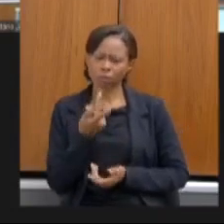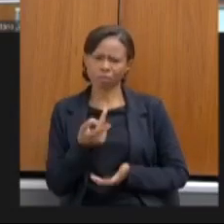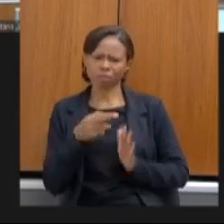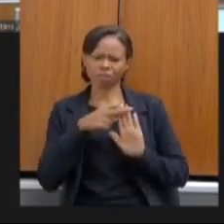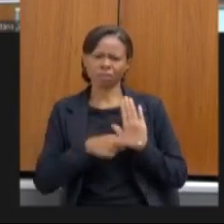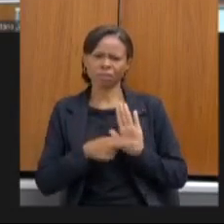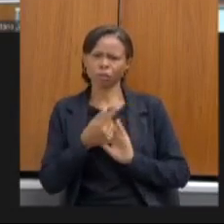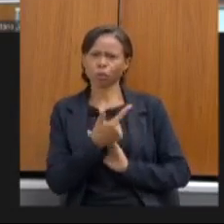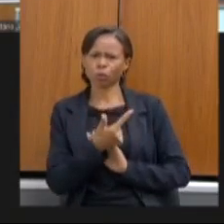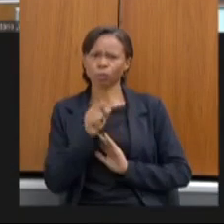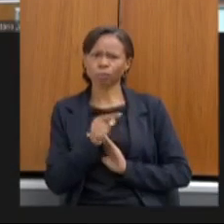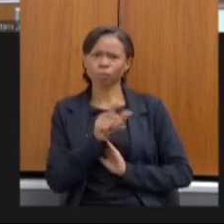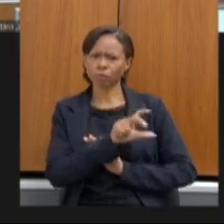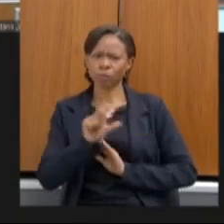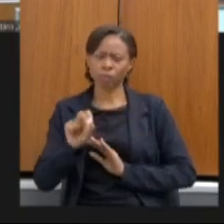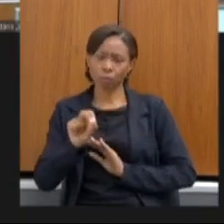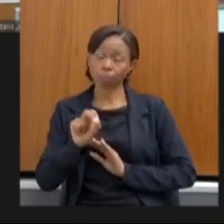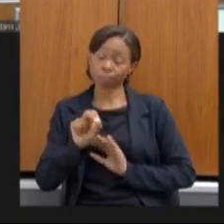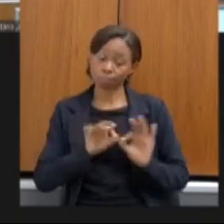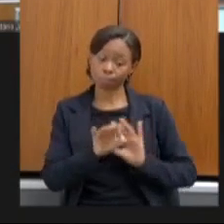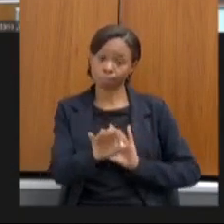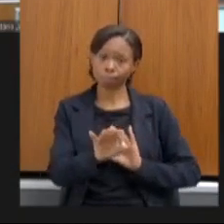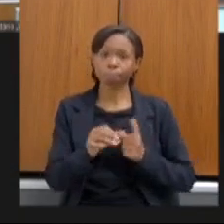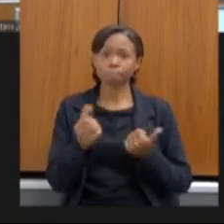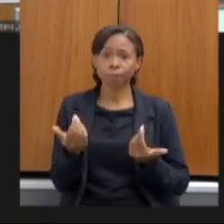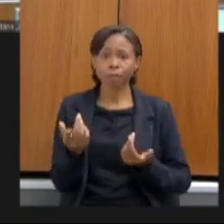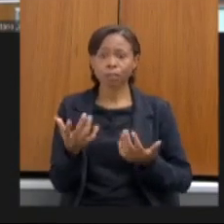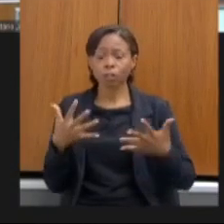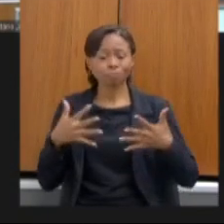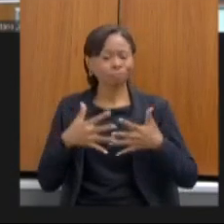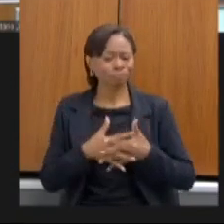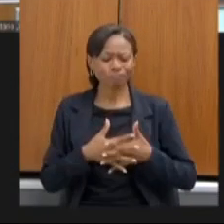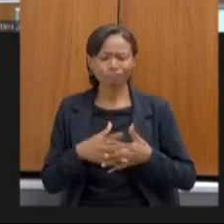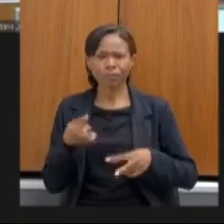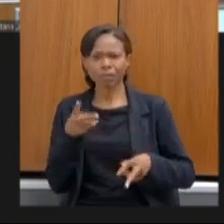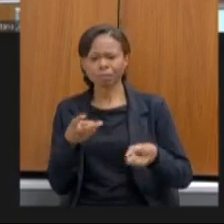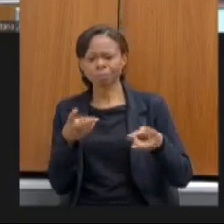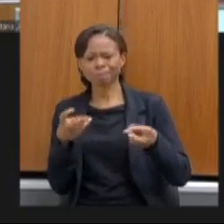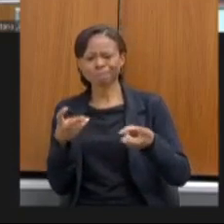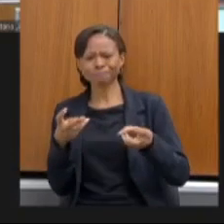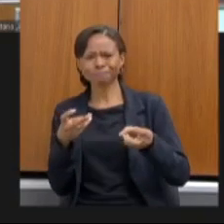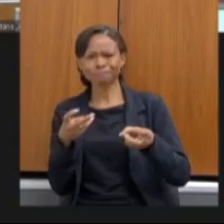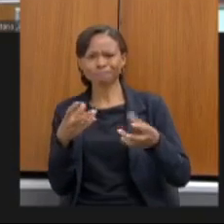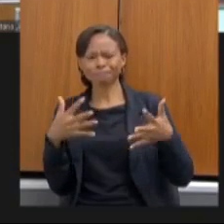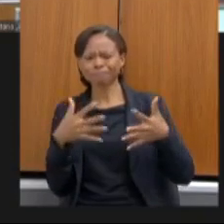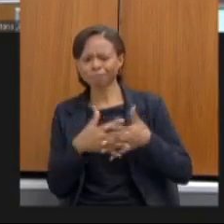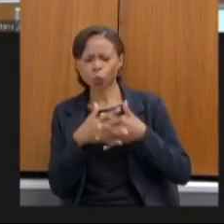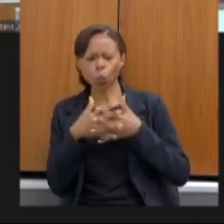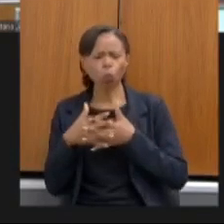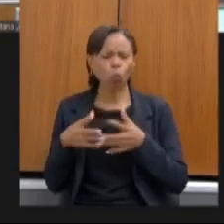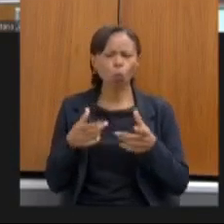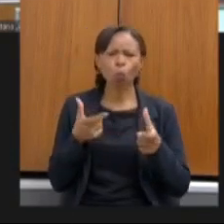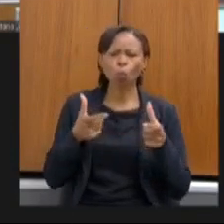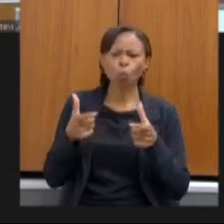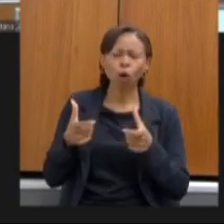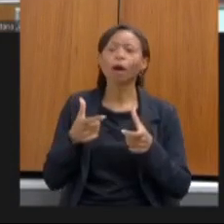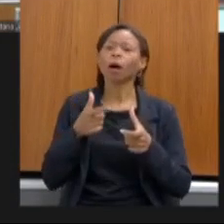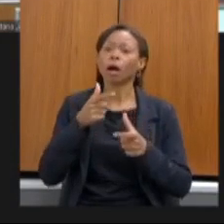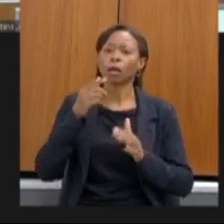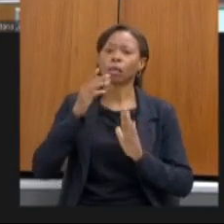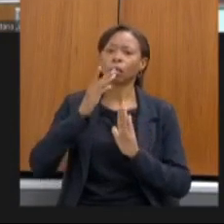então é contradições como essas foram identificadas e esses decretos revogados